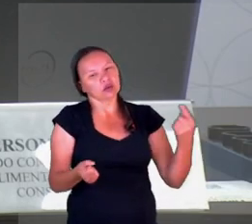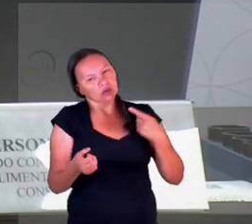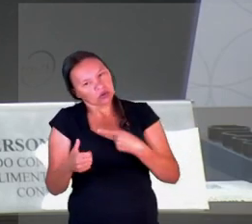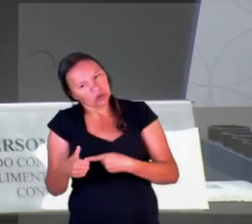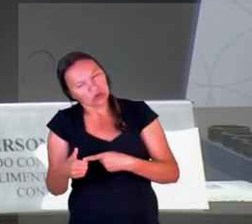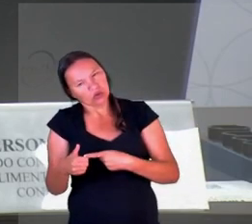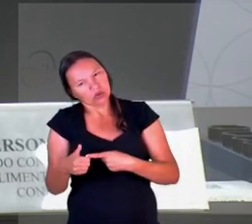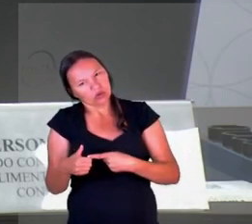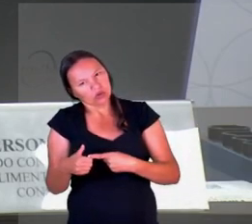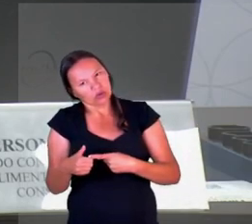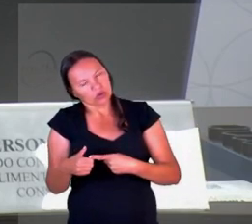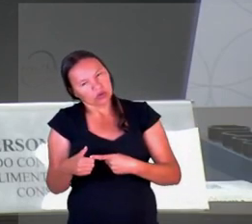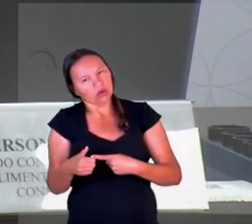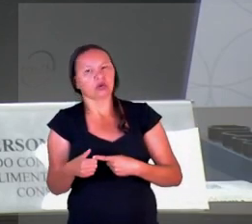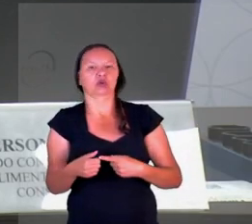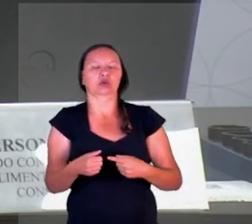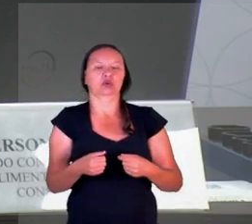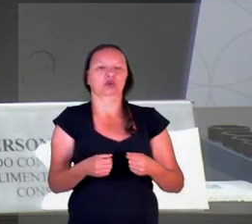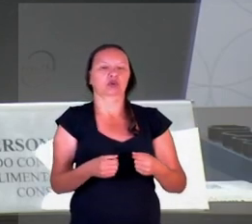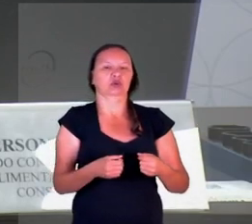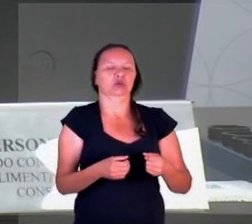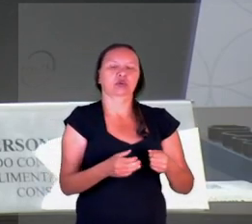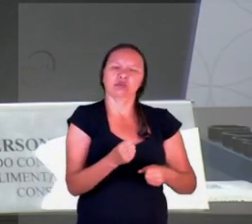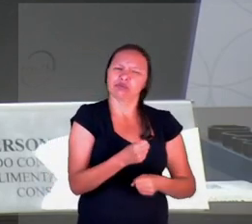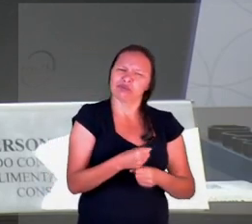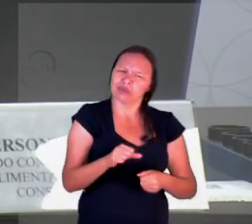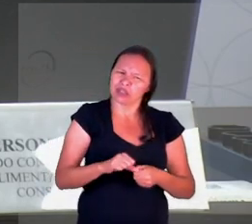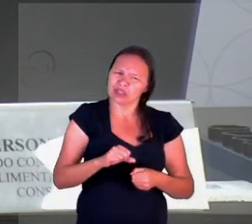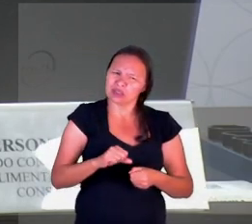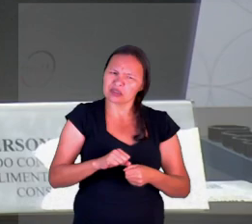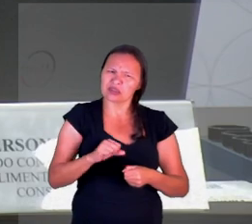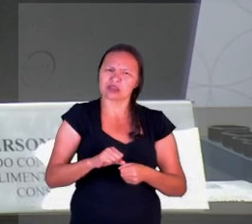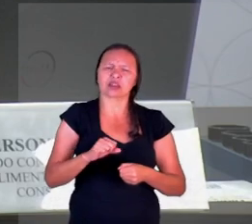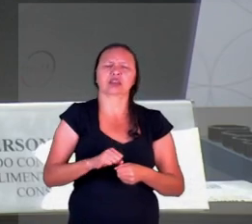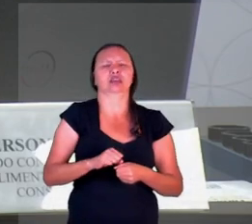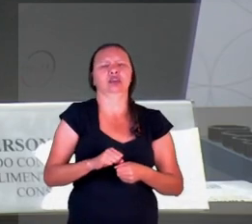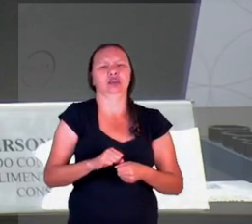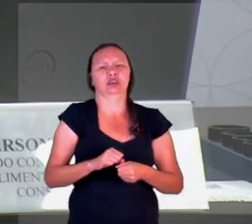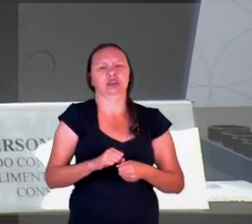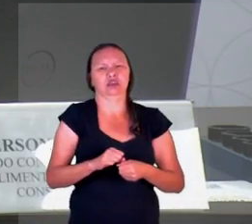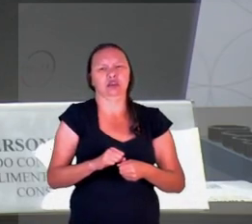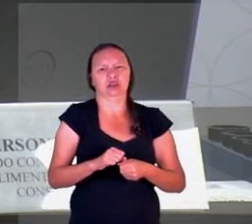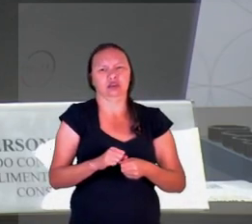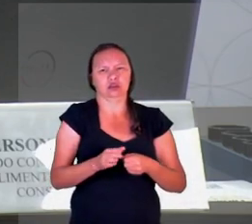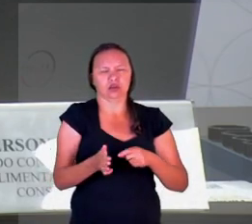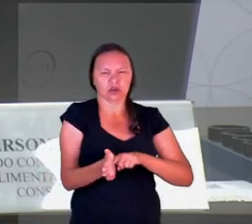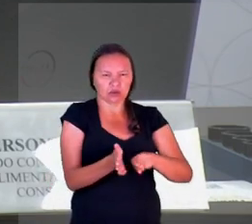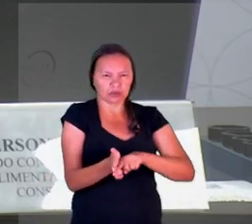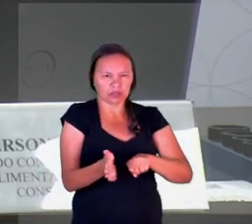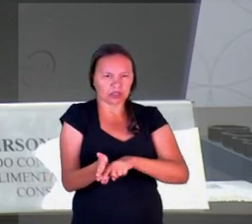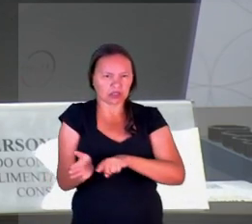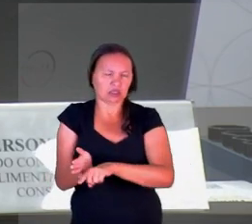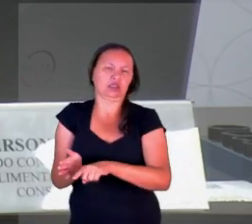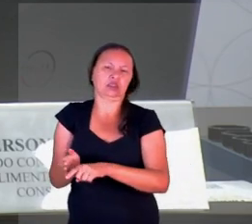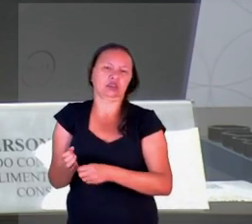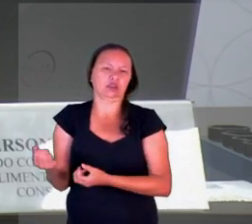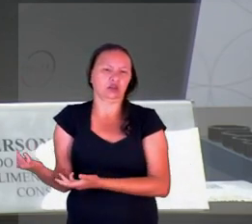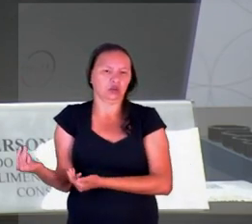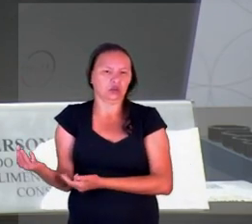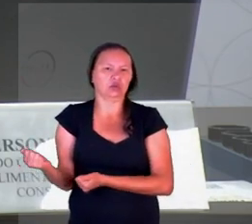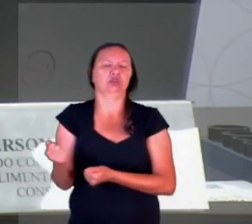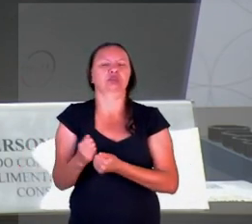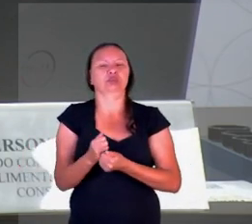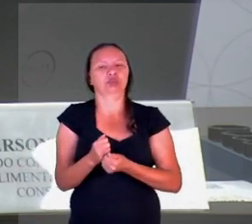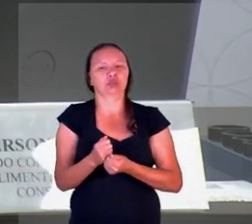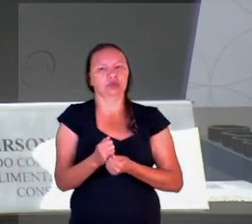um um programa novo que possa eh contribuir com isso Veja só o programa Brasil sem fome vocês